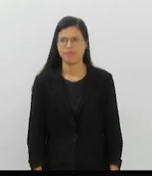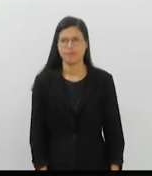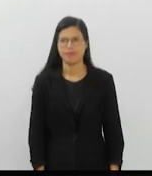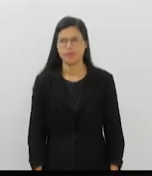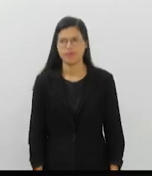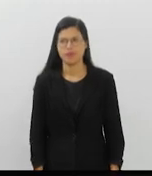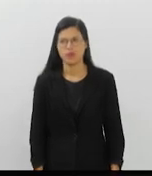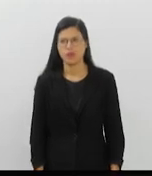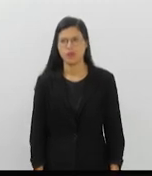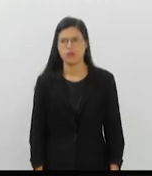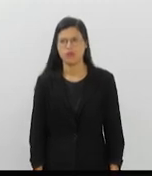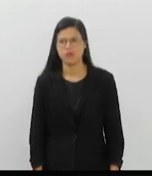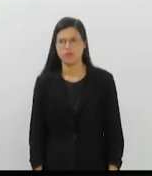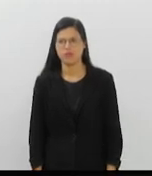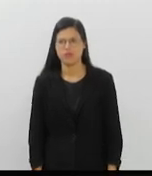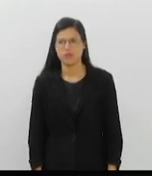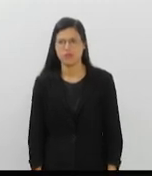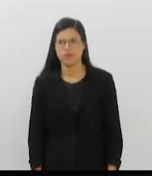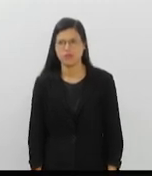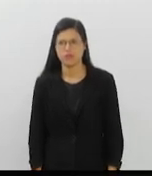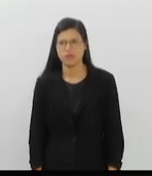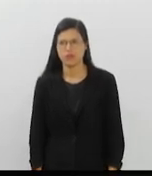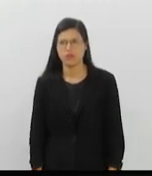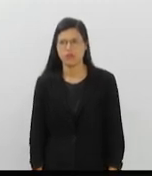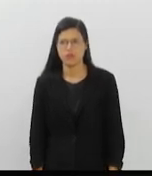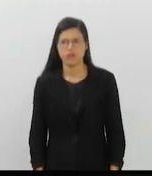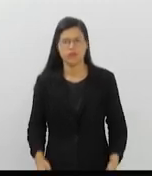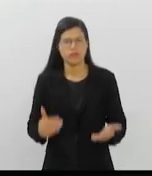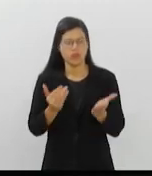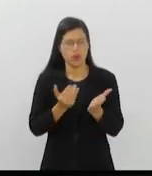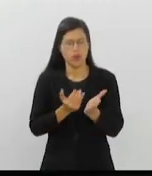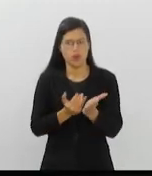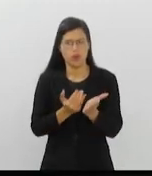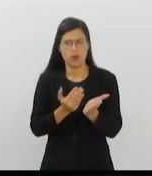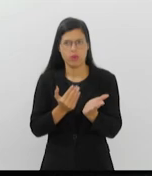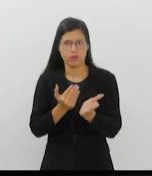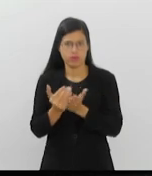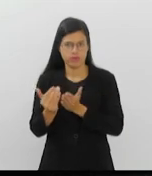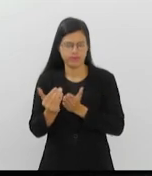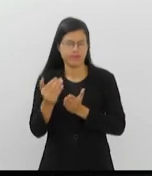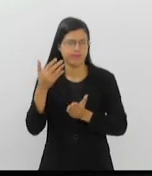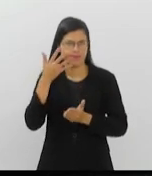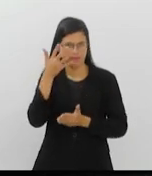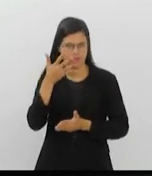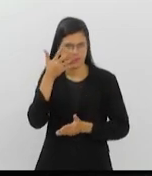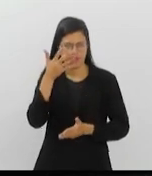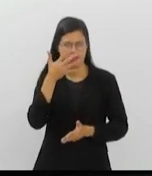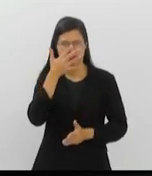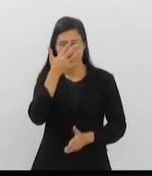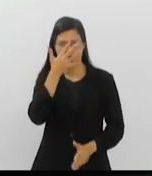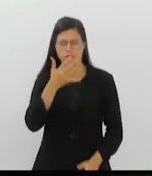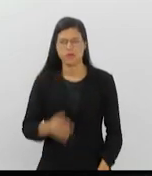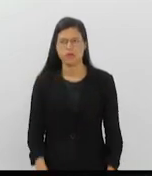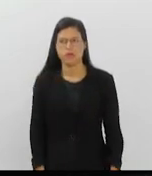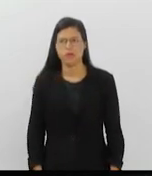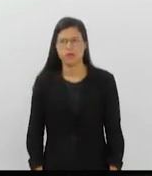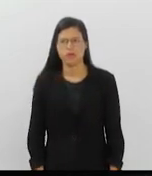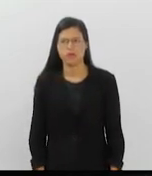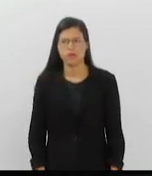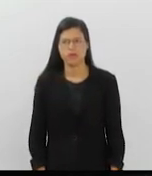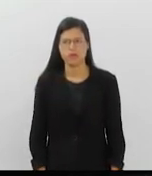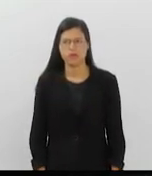Parabéns dando dando início a minha fala eu